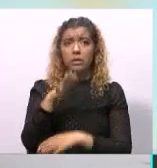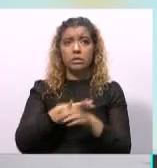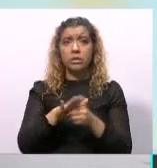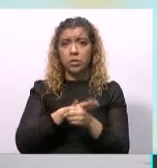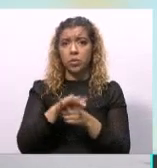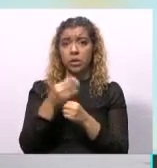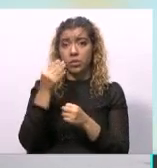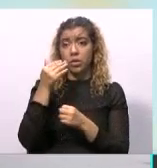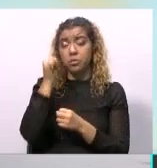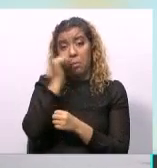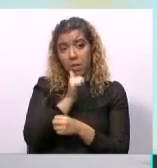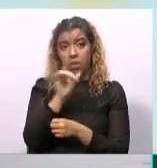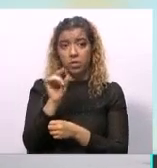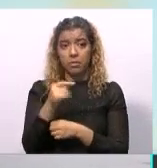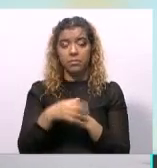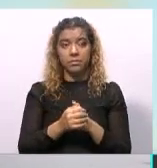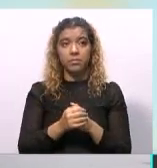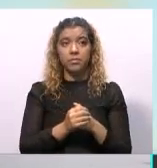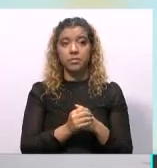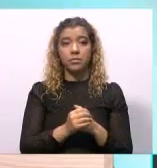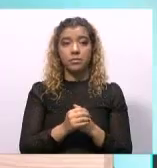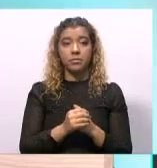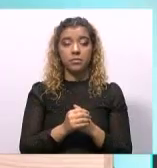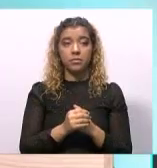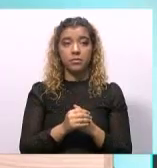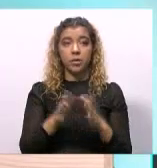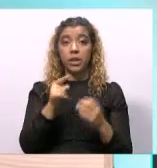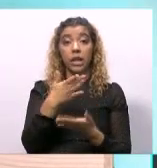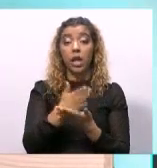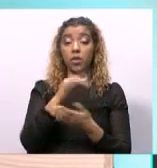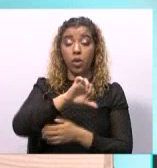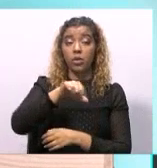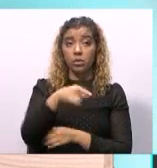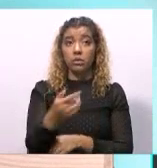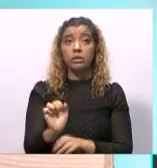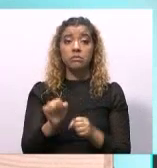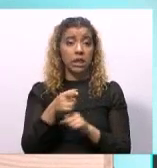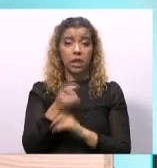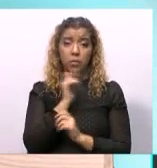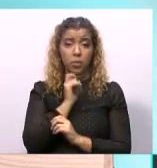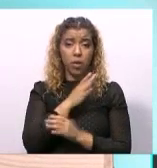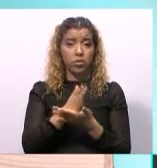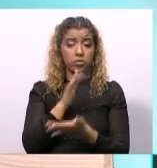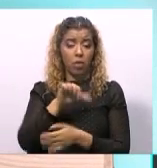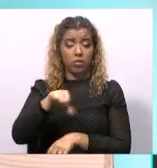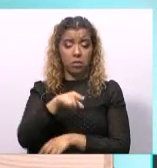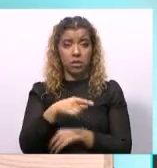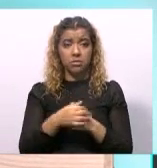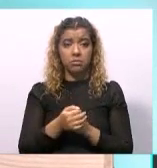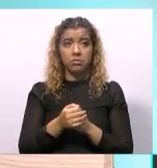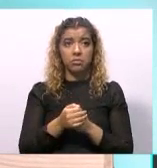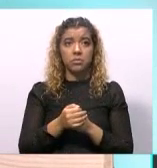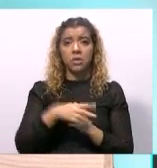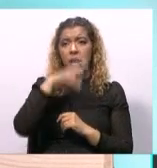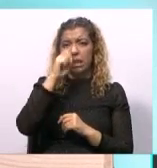gripe, podemos também utilizar o inalador. É uma mais-valia. Portanto, aqui só utilizamos o eucalipto. Por exemplo, nesta situação podemos utilizar apenas o eucalipto, sim, para os